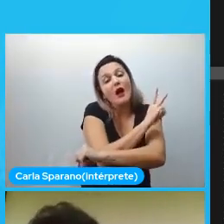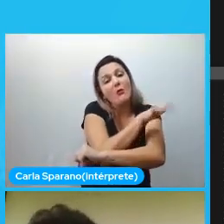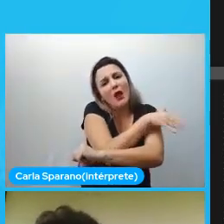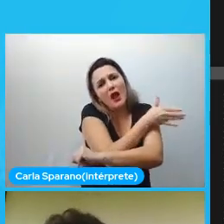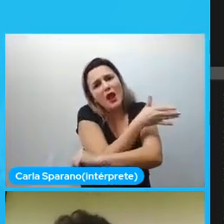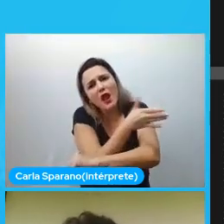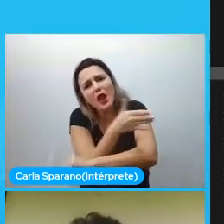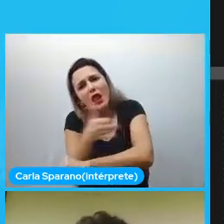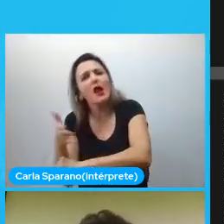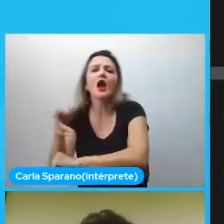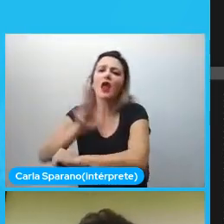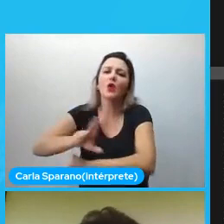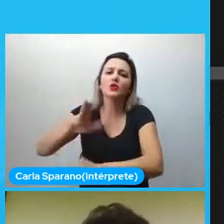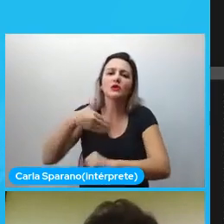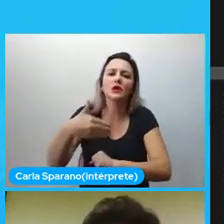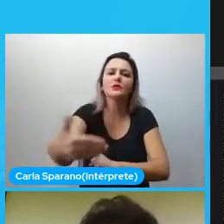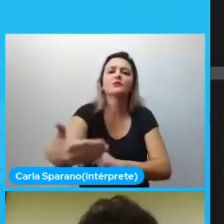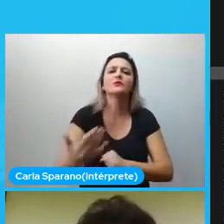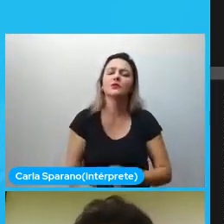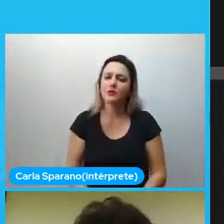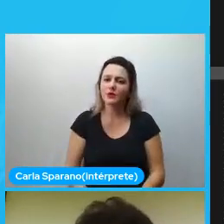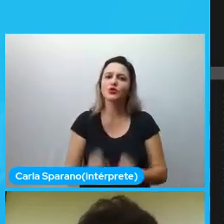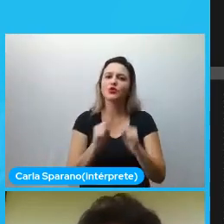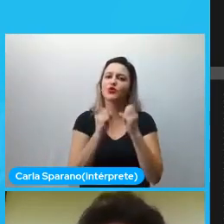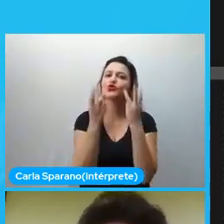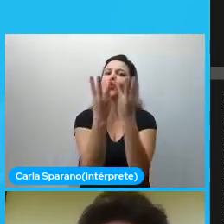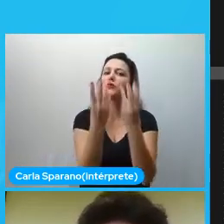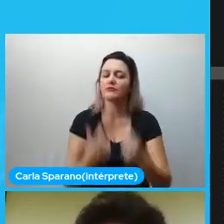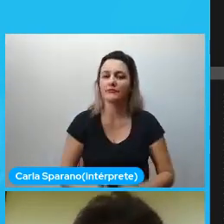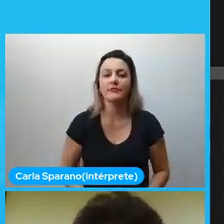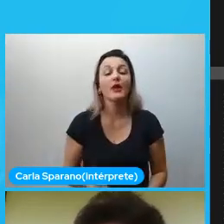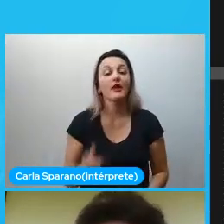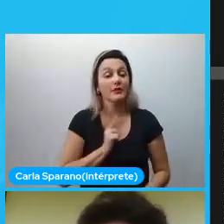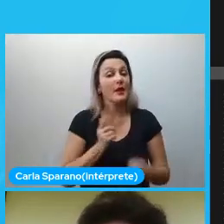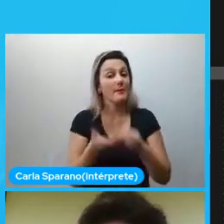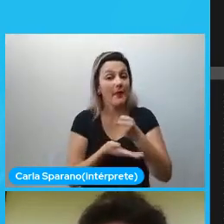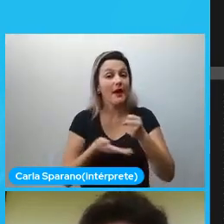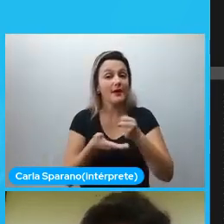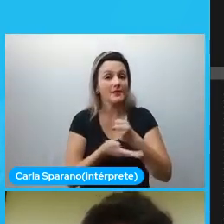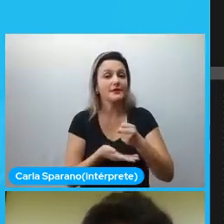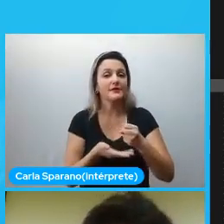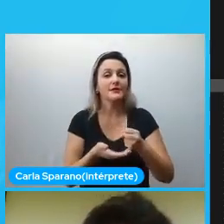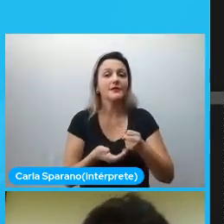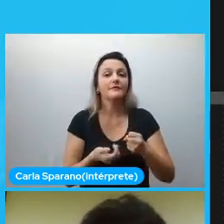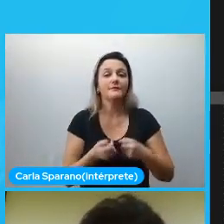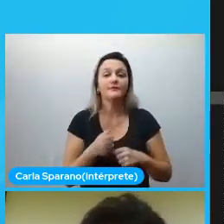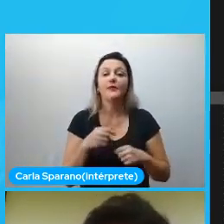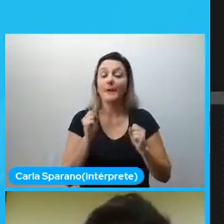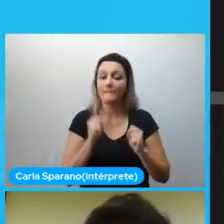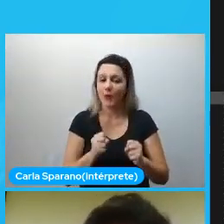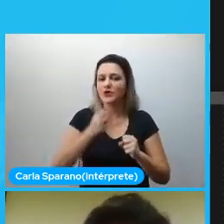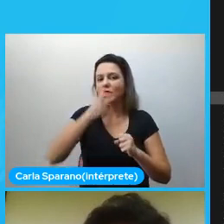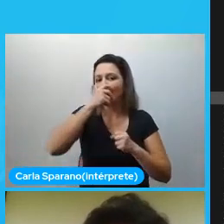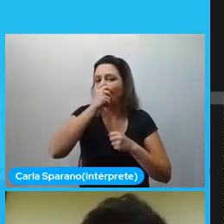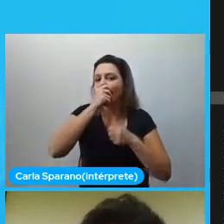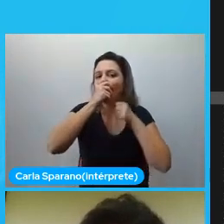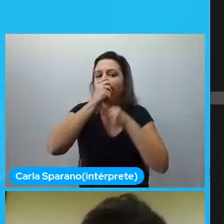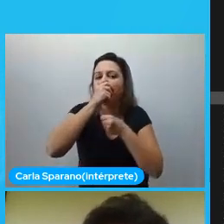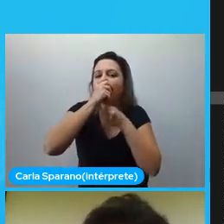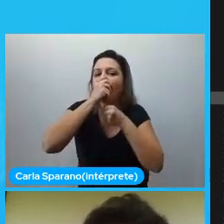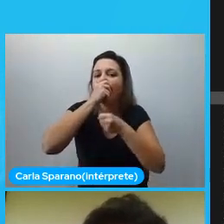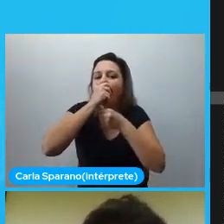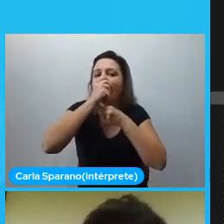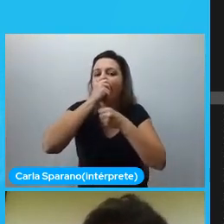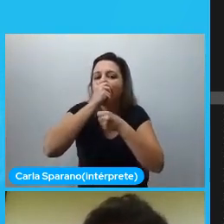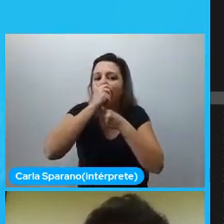a gravação daquele show. É muito doido. Mas enfim, temos uma base. Agora a gente pode botar alguns outros instrumentos. Vou começar